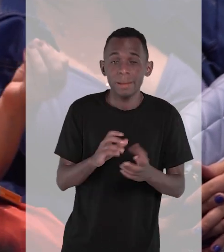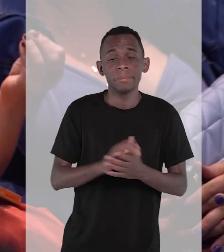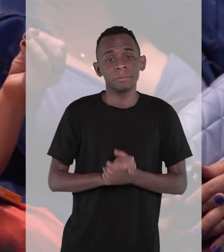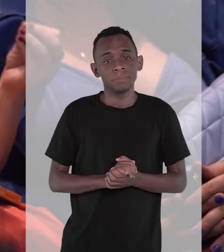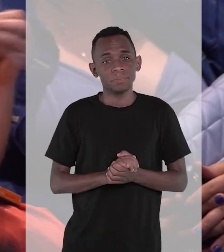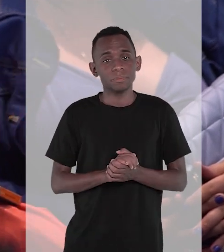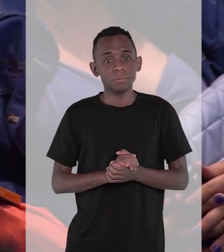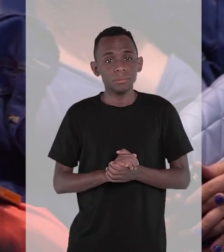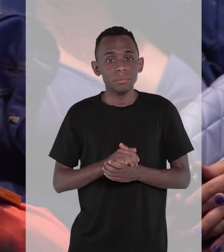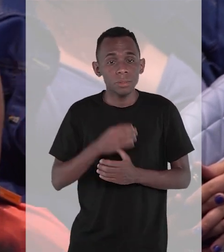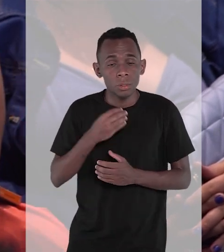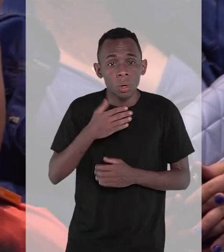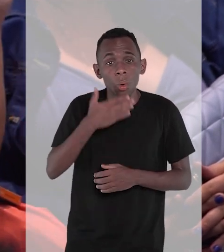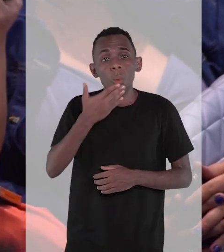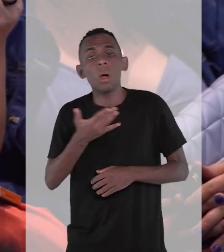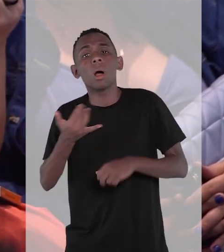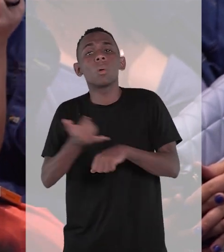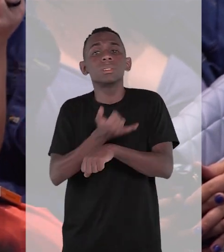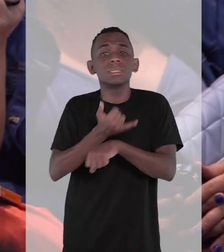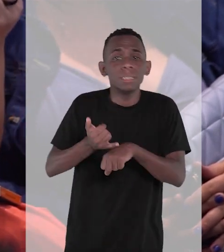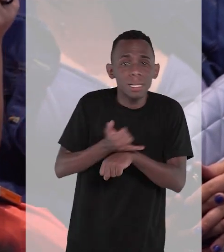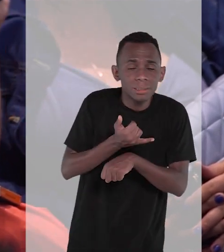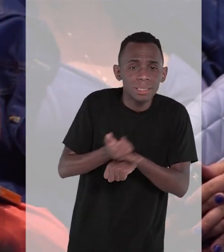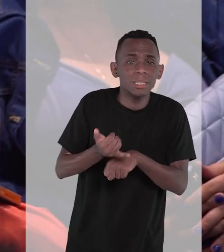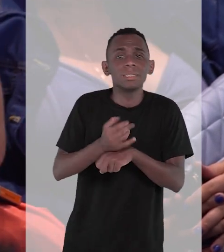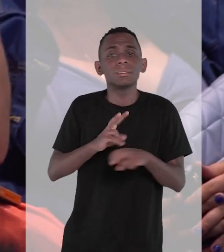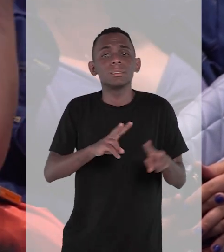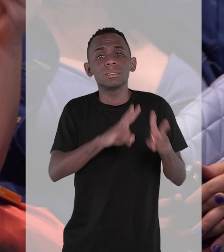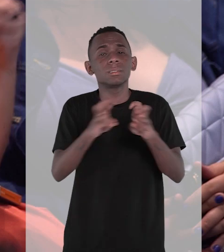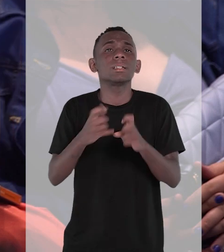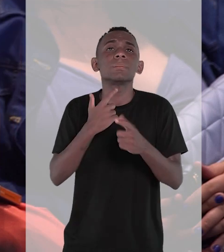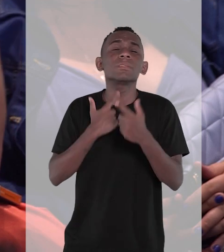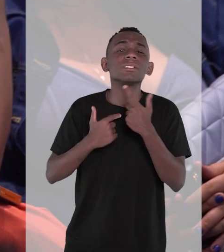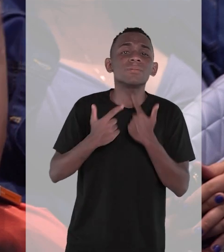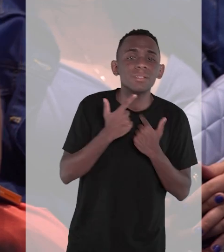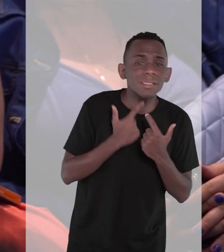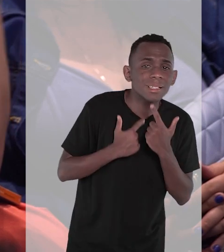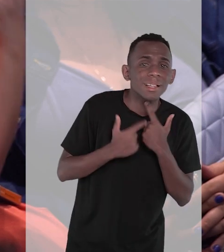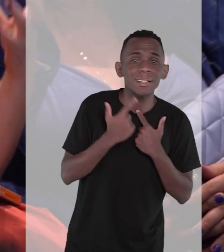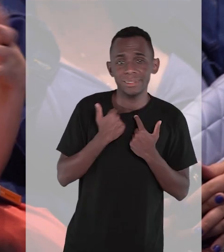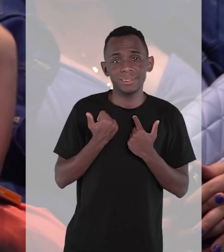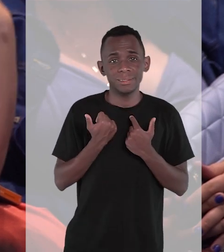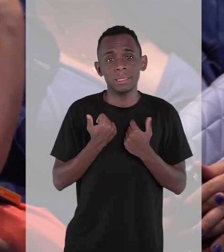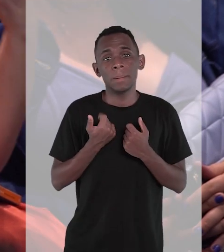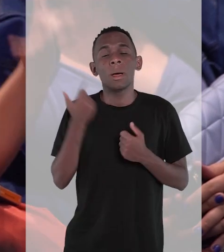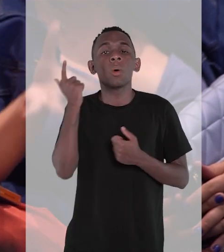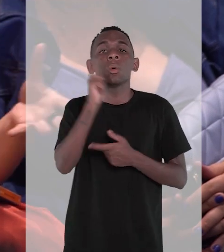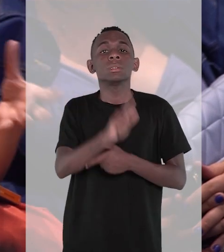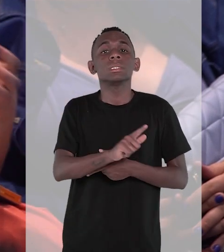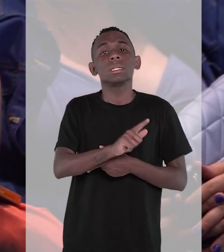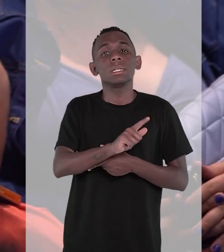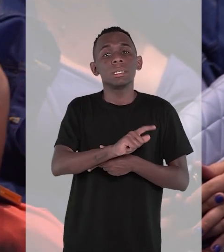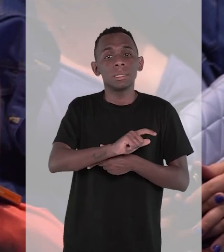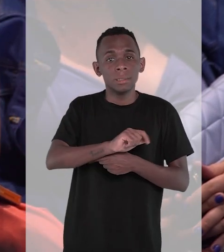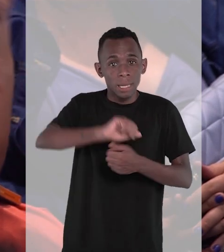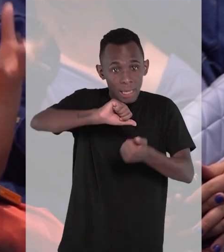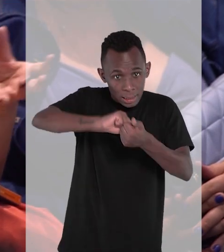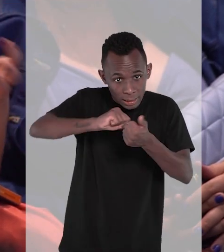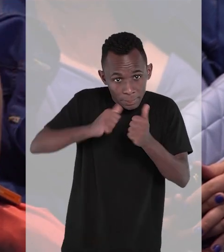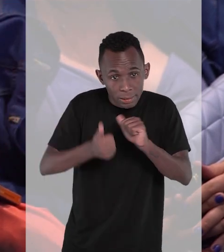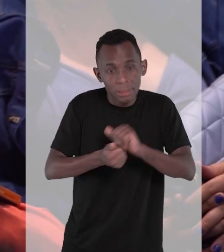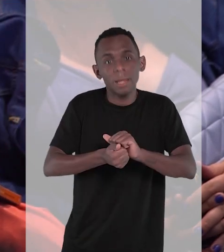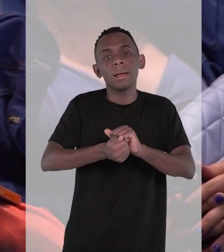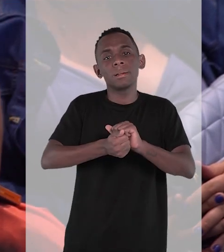se debruça, né, sobre as vontades, os porvires, os desejos, para poder conseguir, de